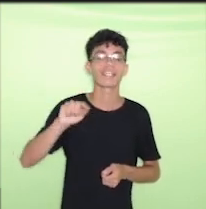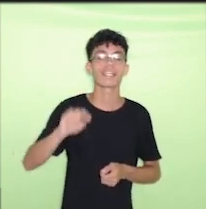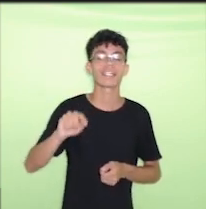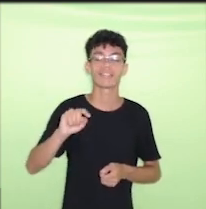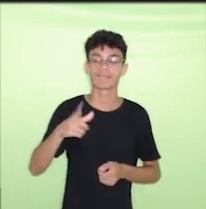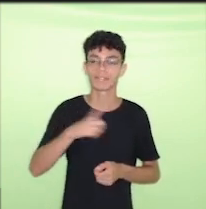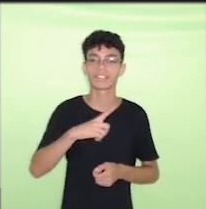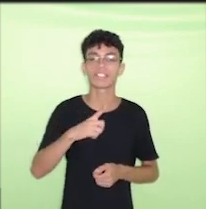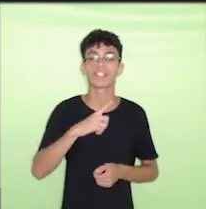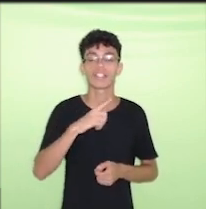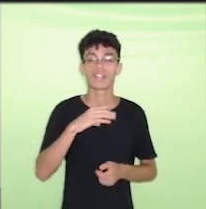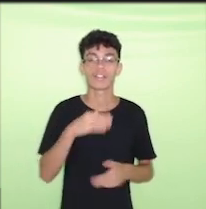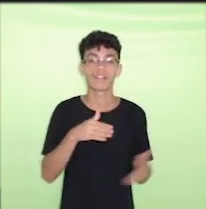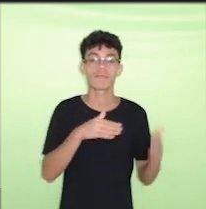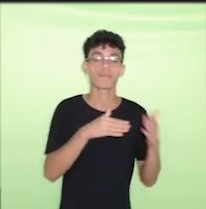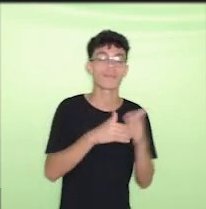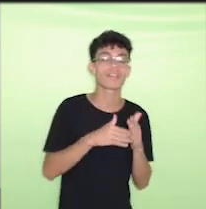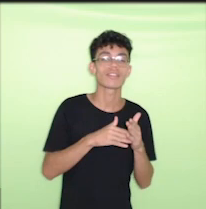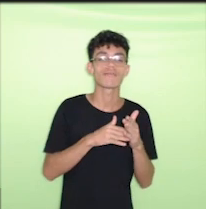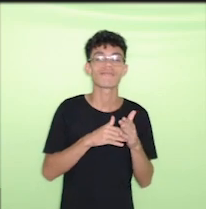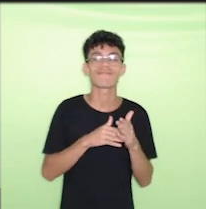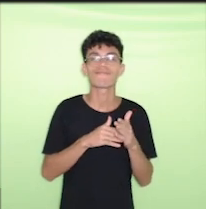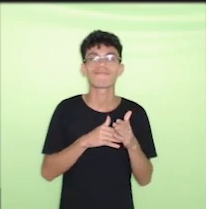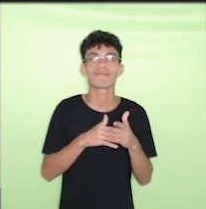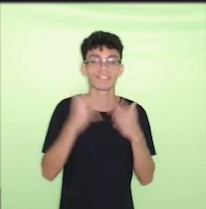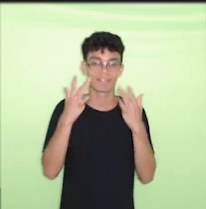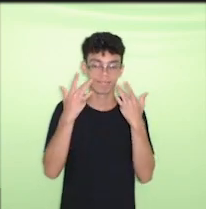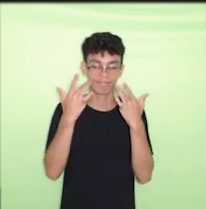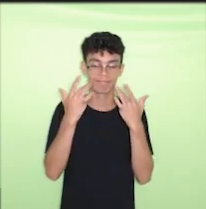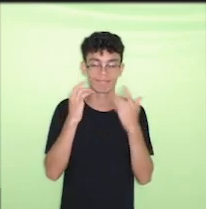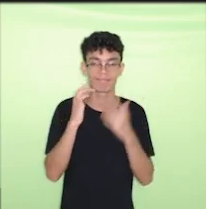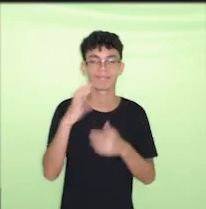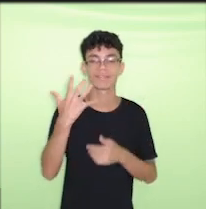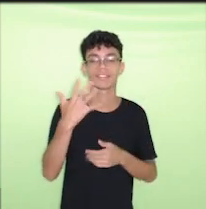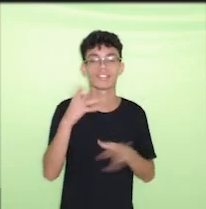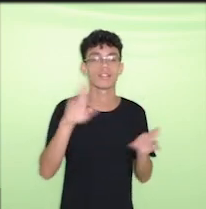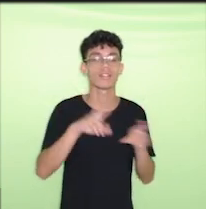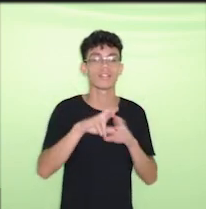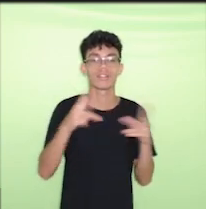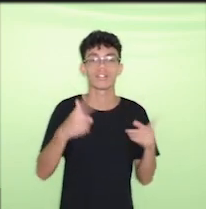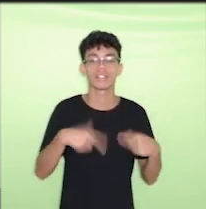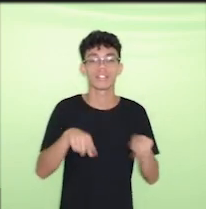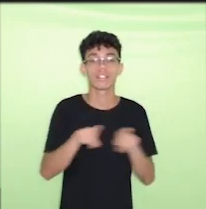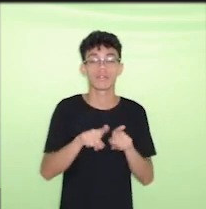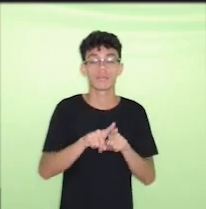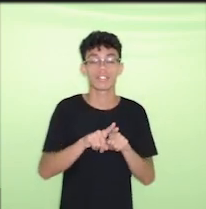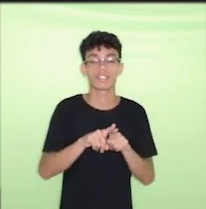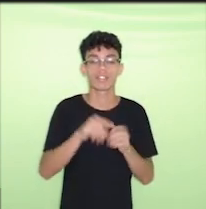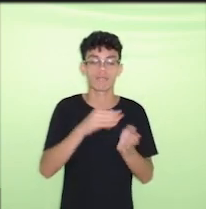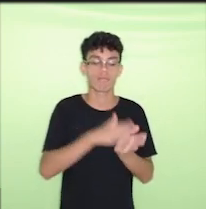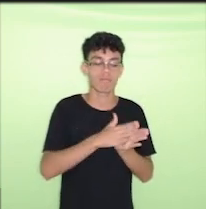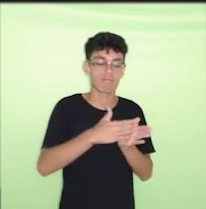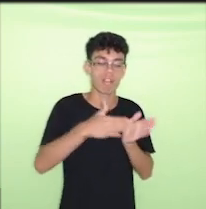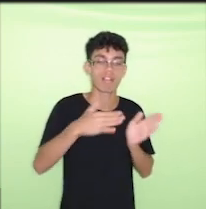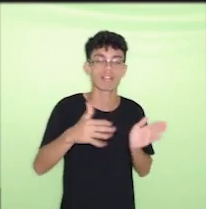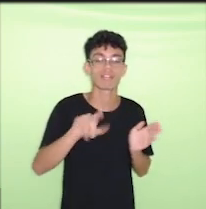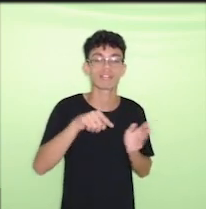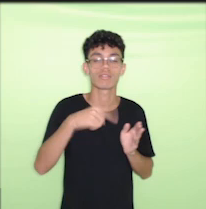e pede que a encenação cometa também, né? Isso é diferente também do resto da obra da